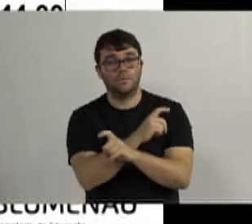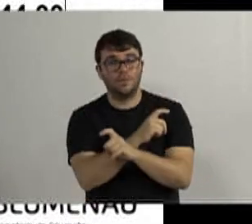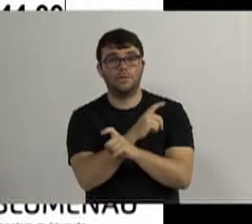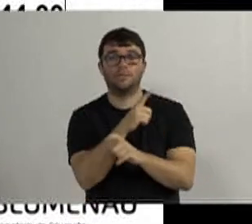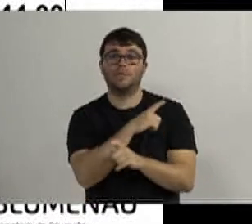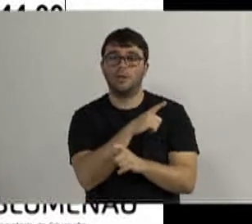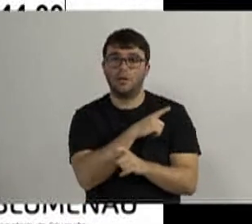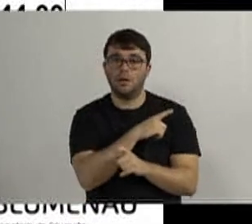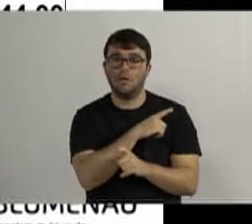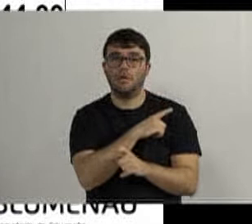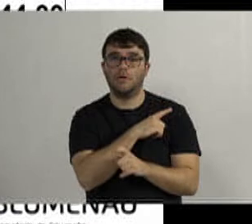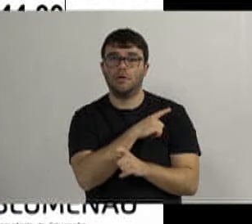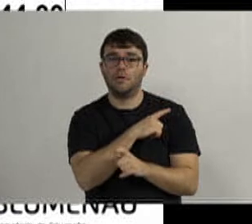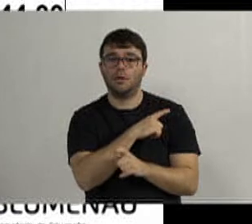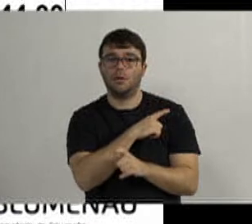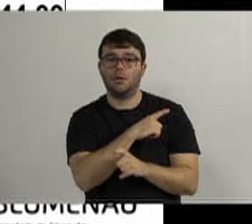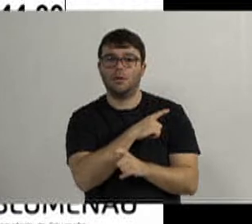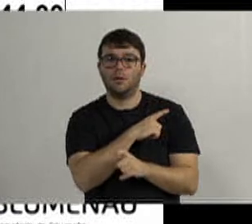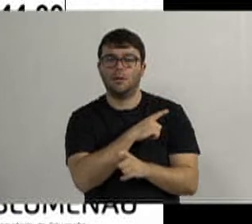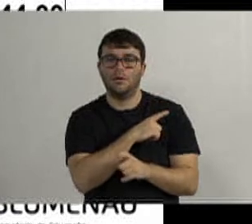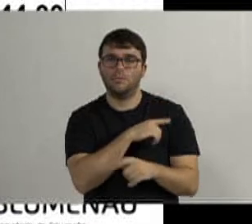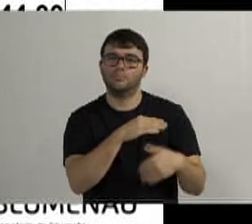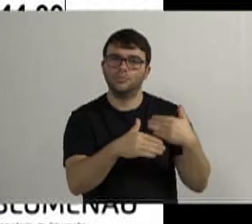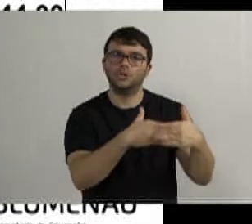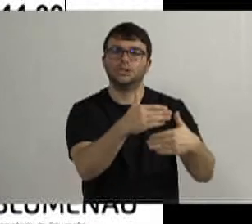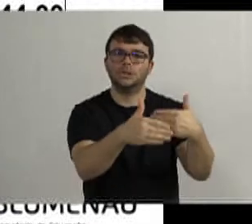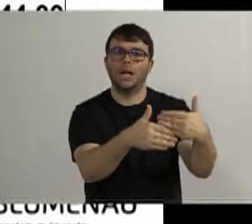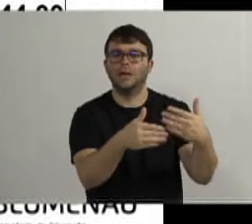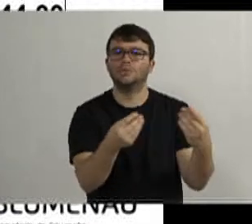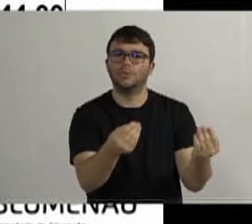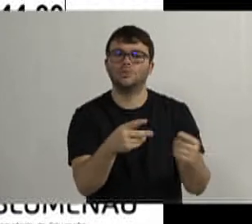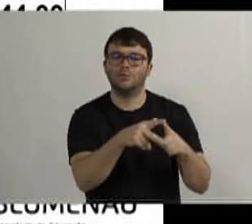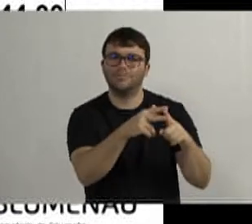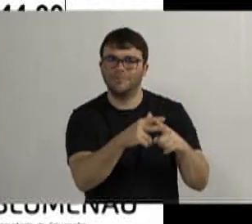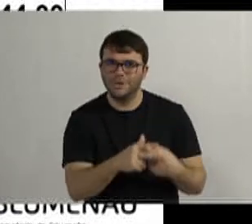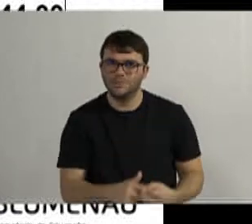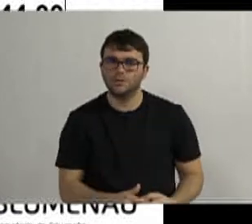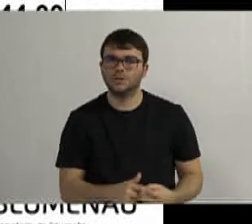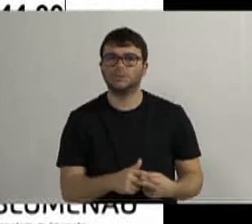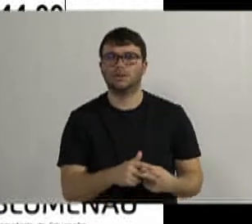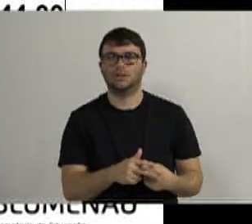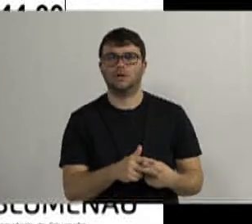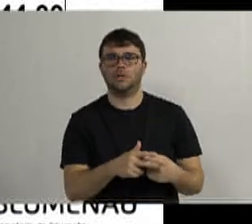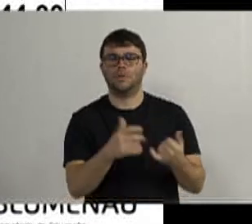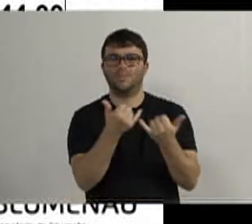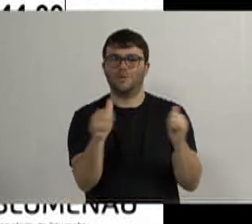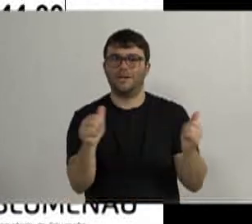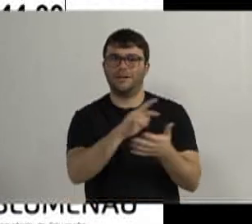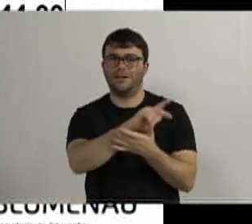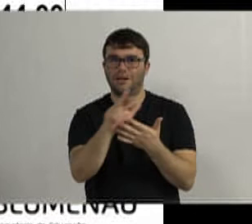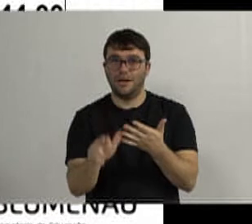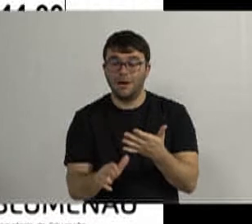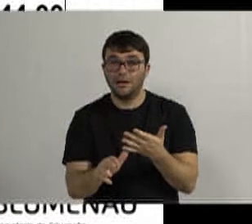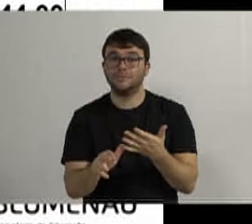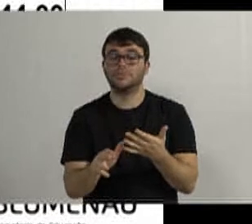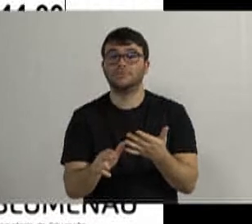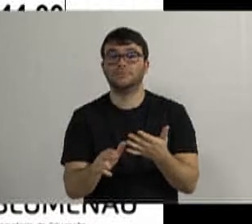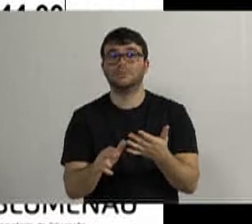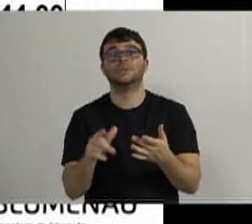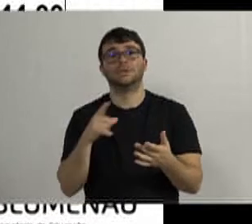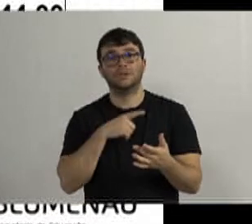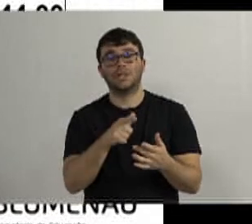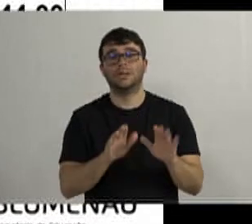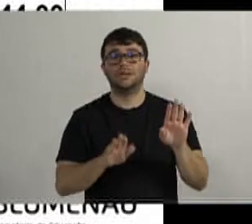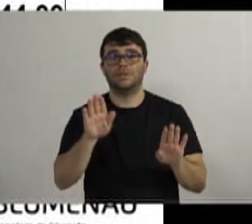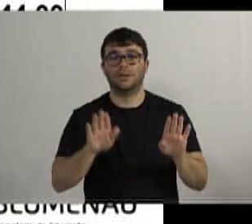próprio processo licitatório de manutenção a maior parte de manutenção de eletrodomésticos é uma